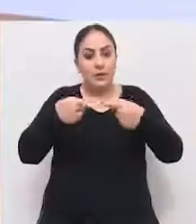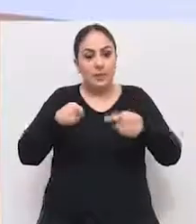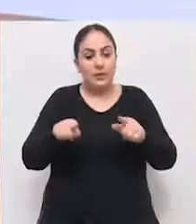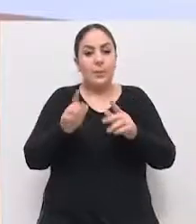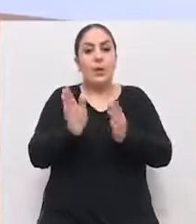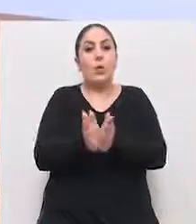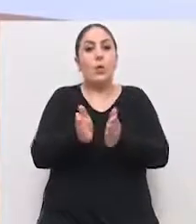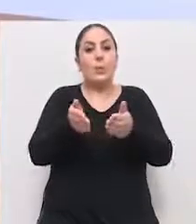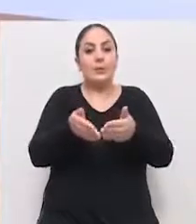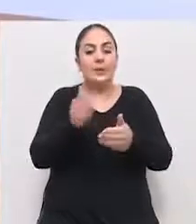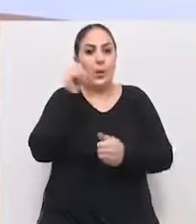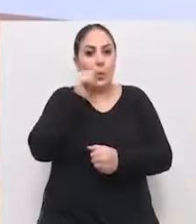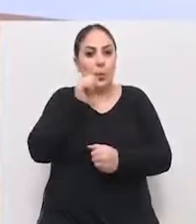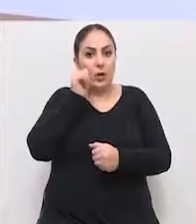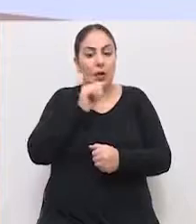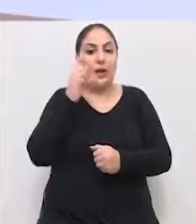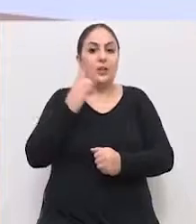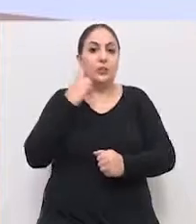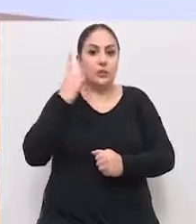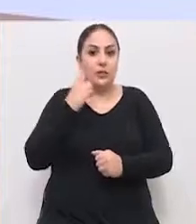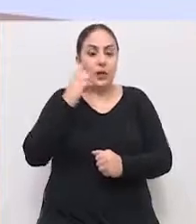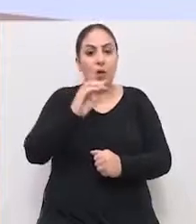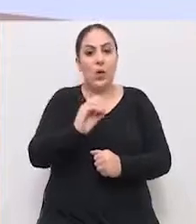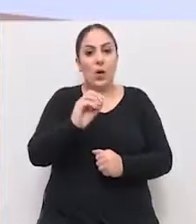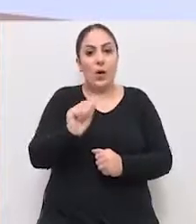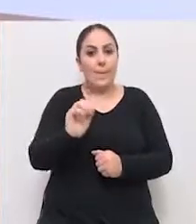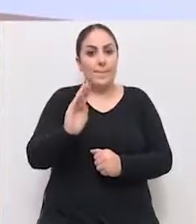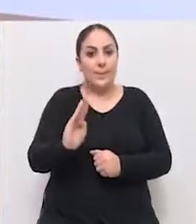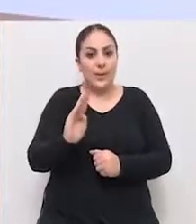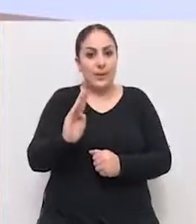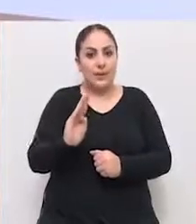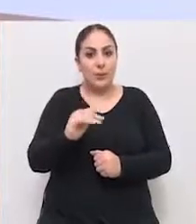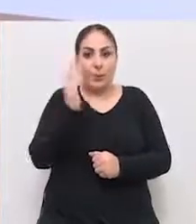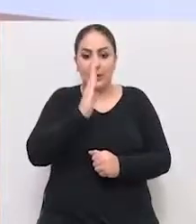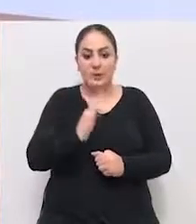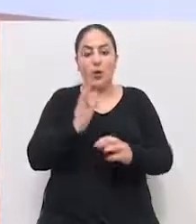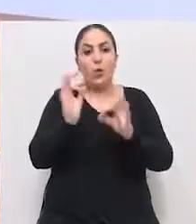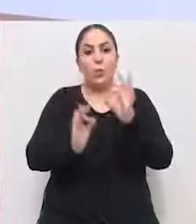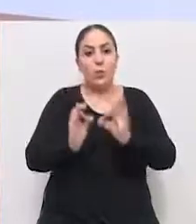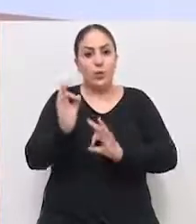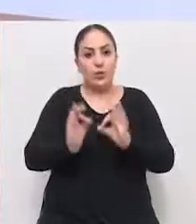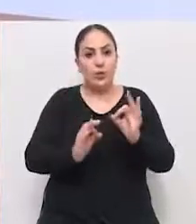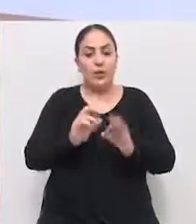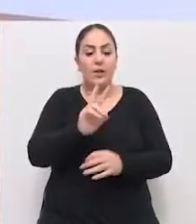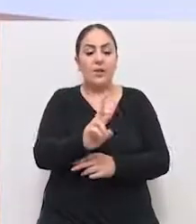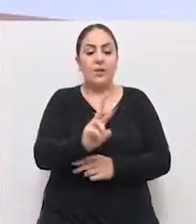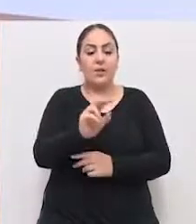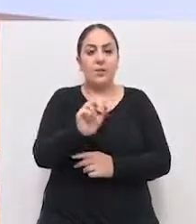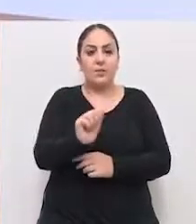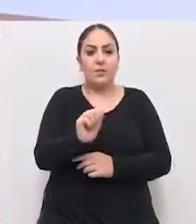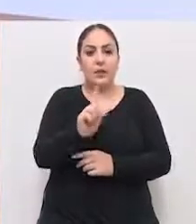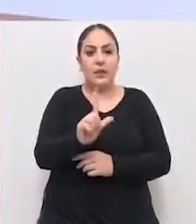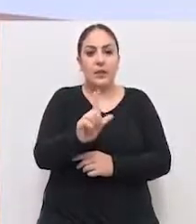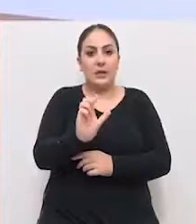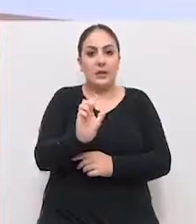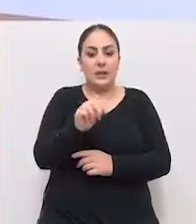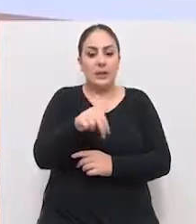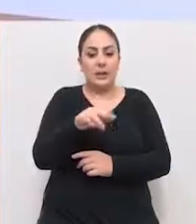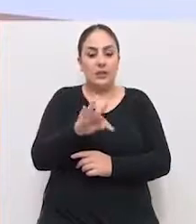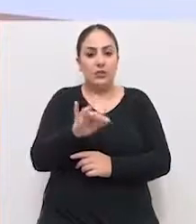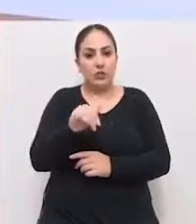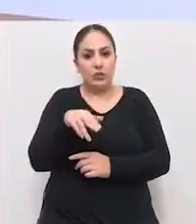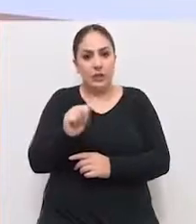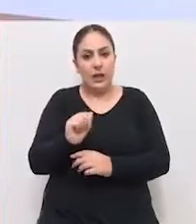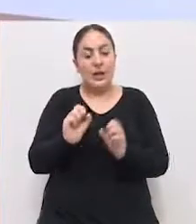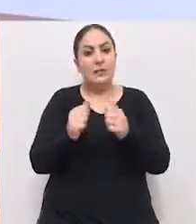Foi lançado pela Comissão da Mulher Advogada da Ordem dos Advogados do Brasil o projeto Valentina. A ação